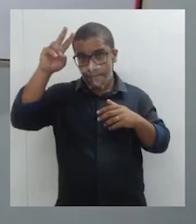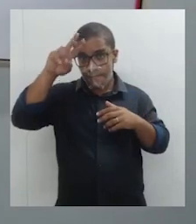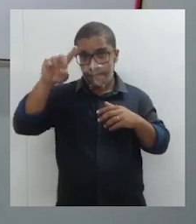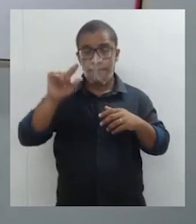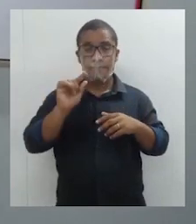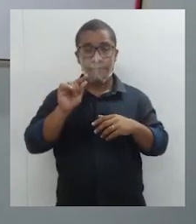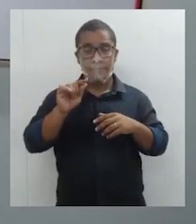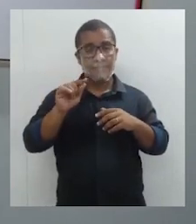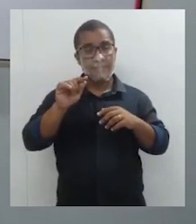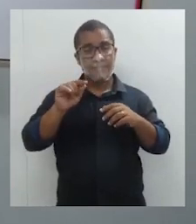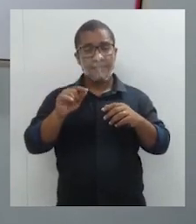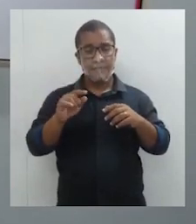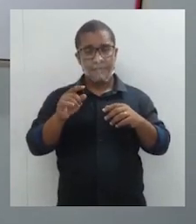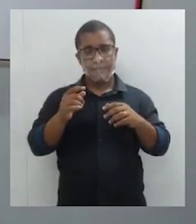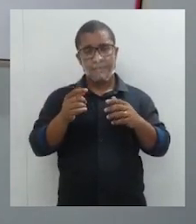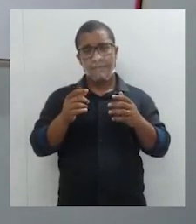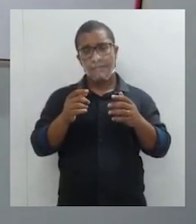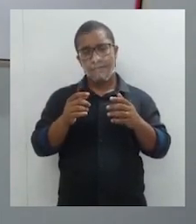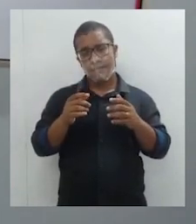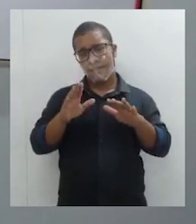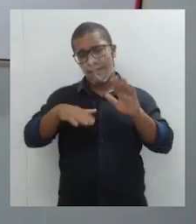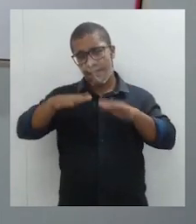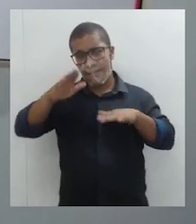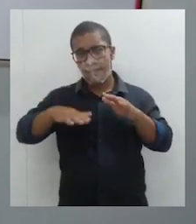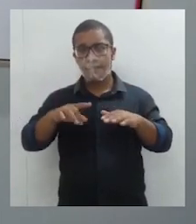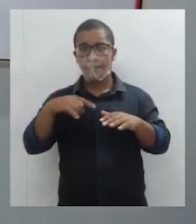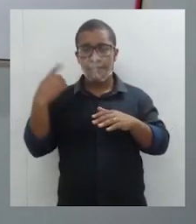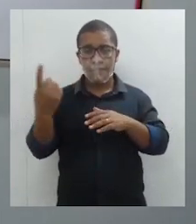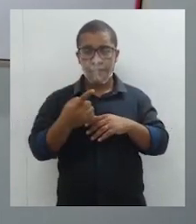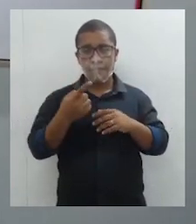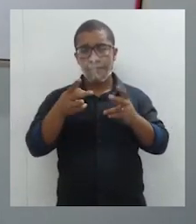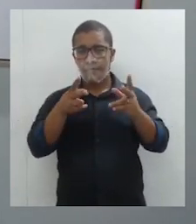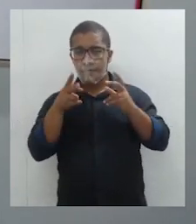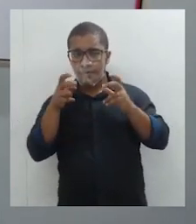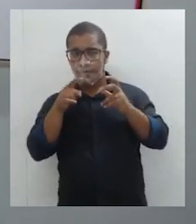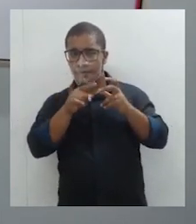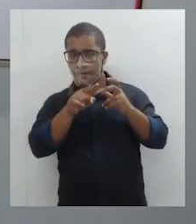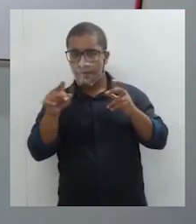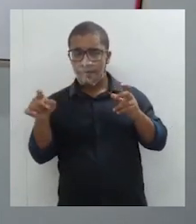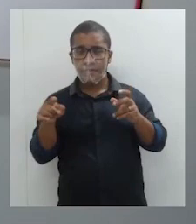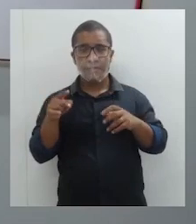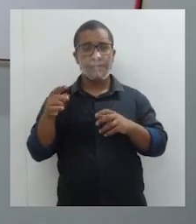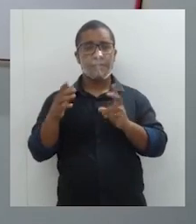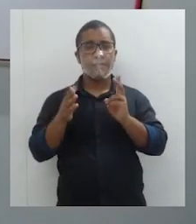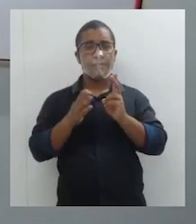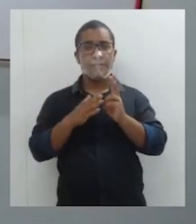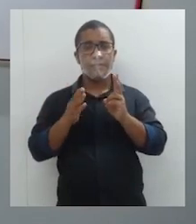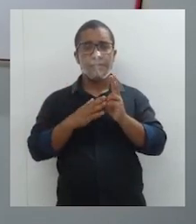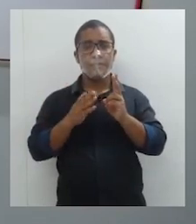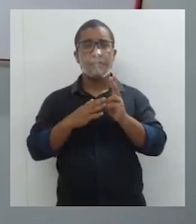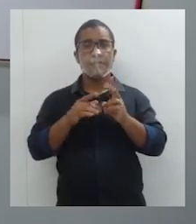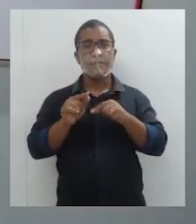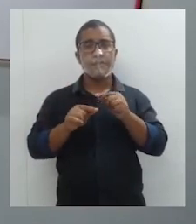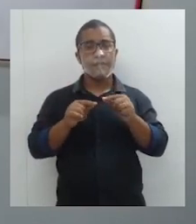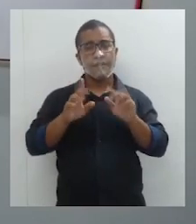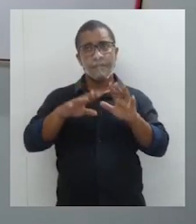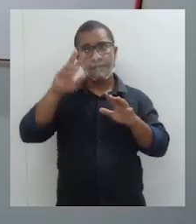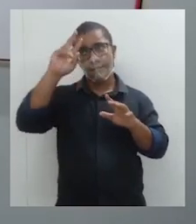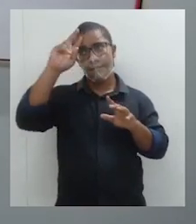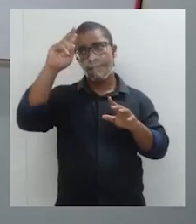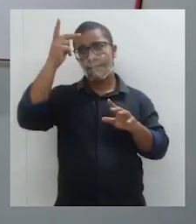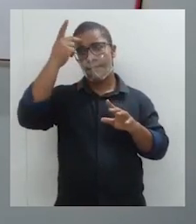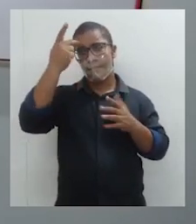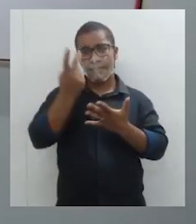lembrar que muitas vezes muitas vezes nós temos uma visão estereotipada certo uma visão errônea